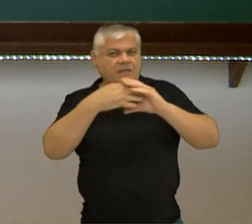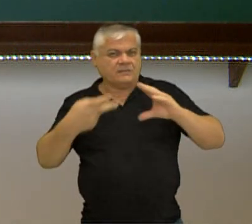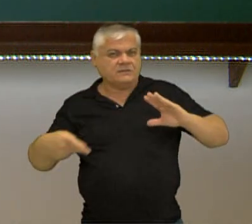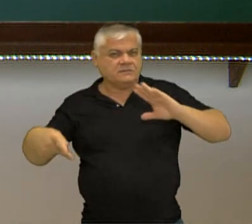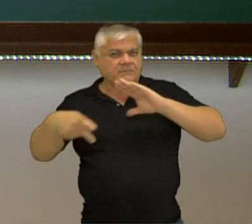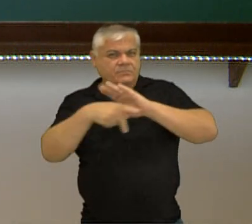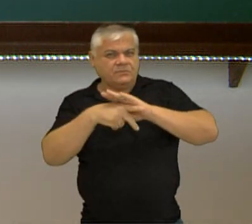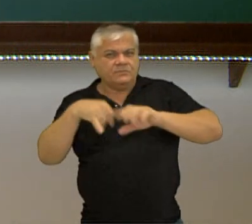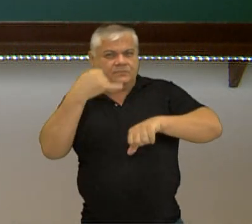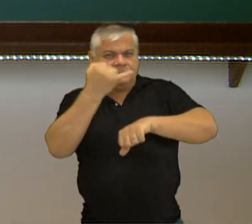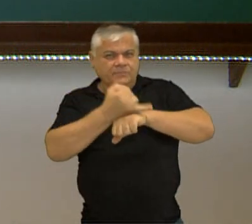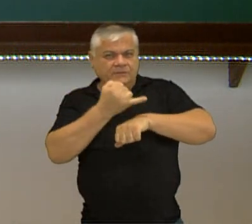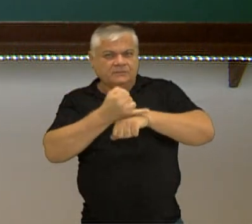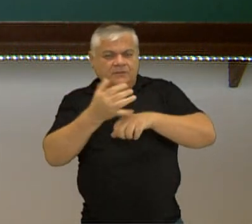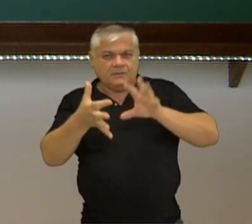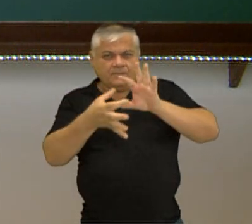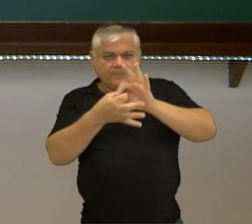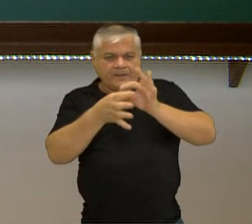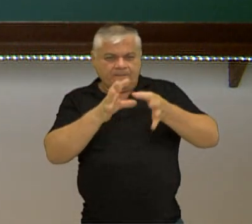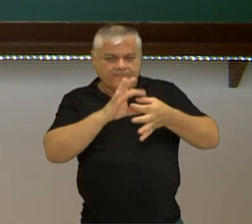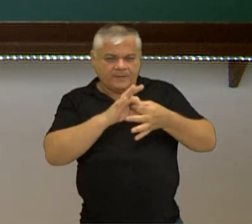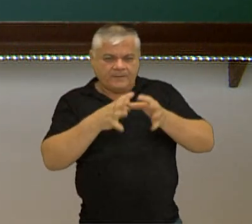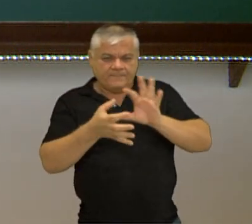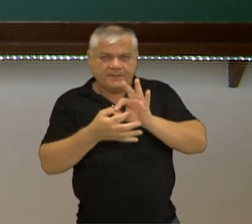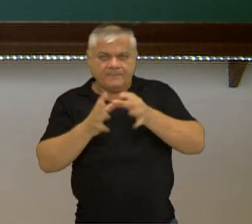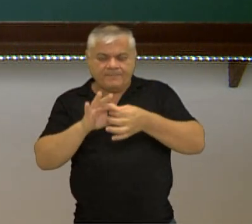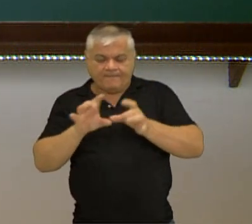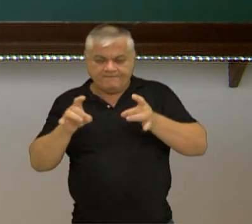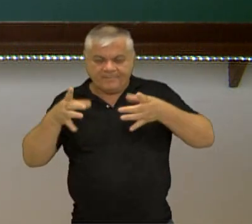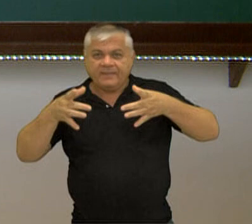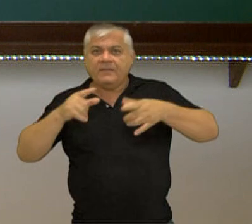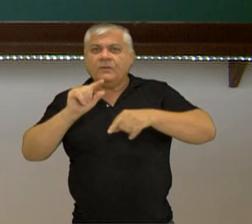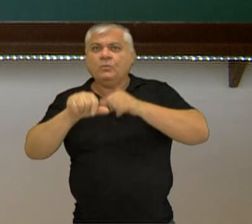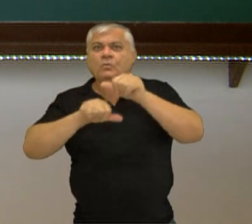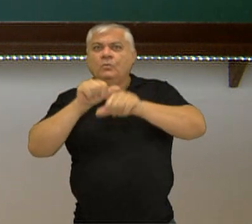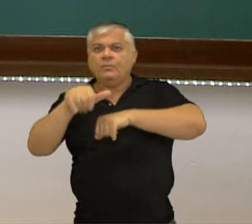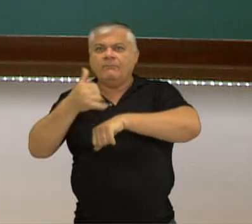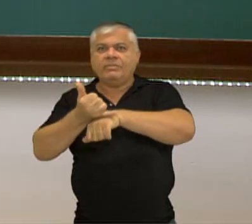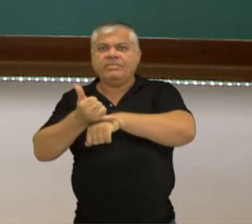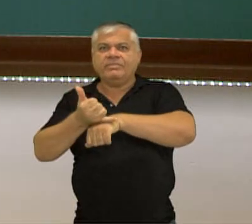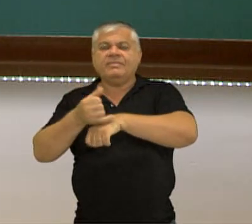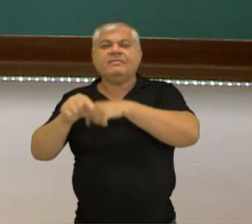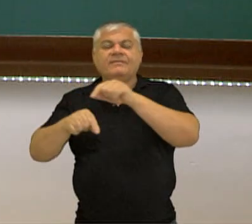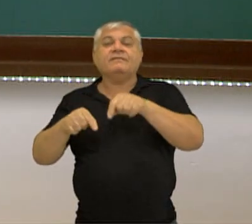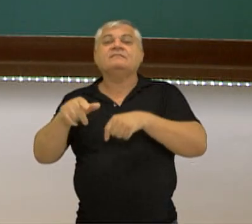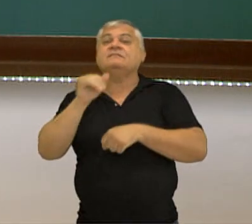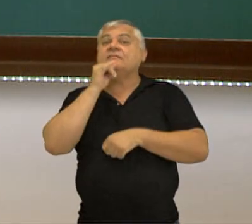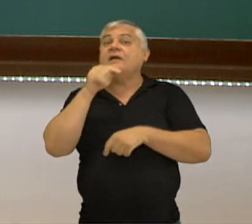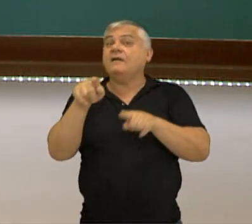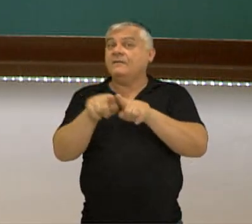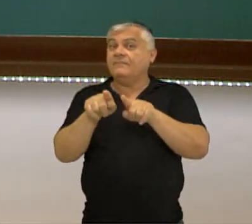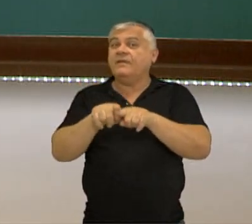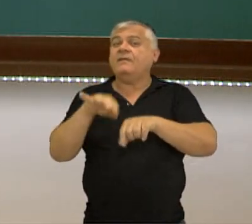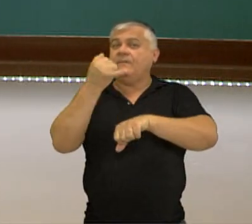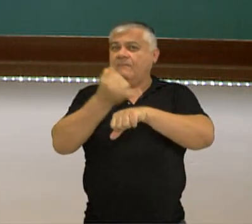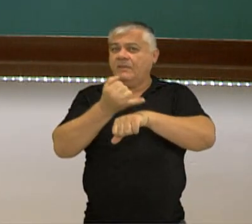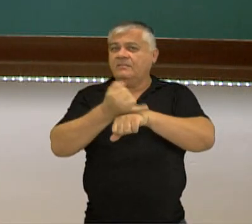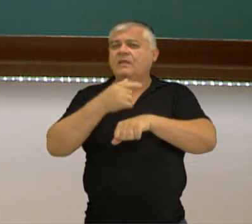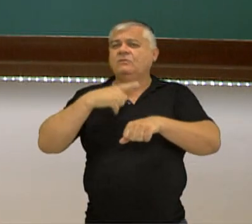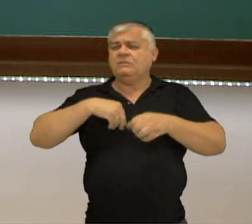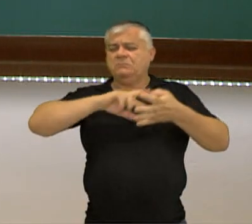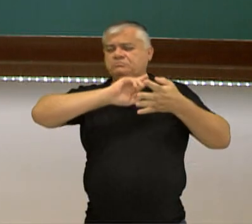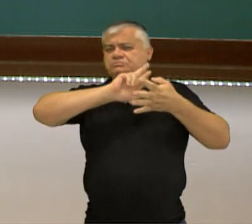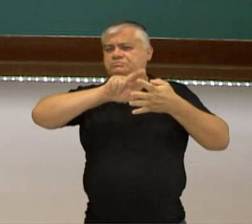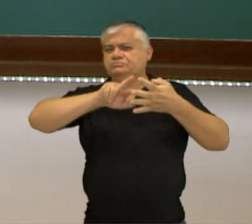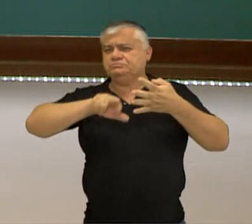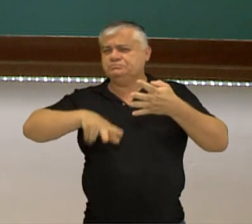metais, através da ligação metálica, como é que eles se formam, e nós já vimos também que os metais existem desde os metais